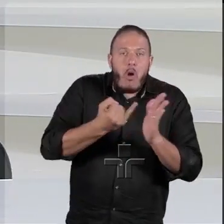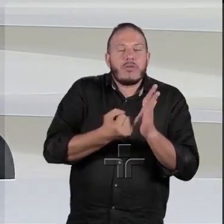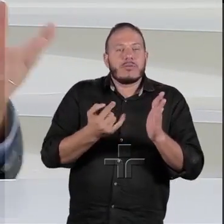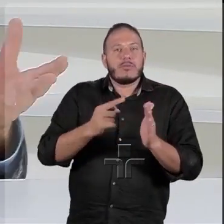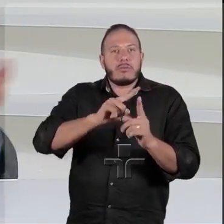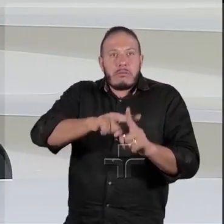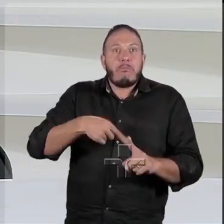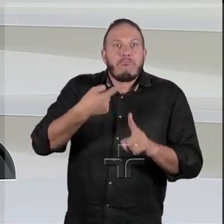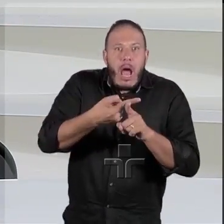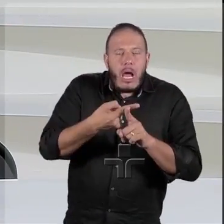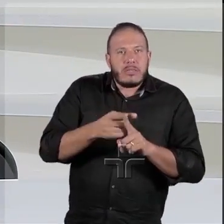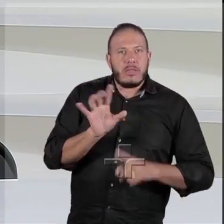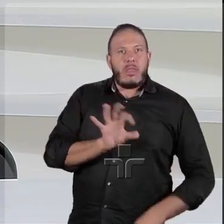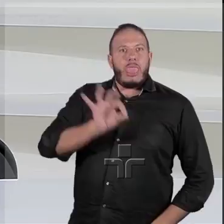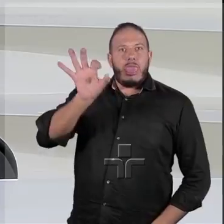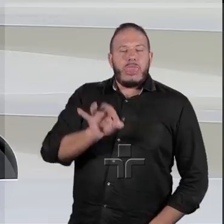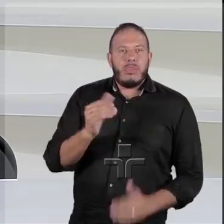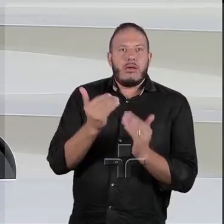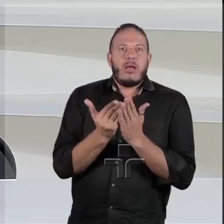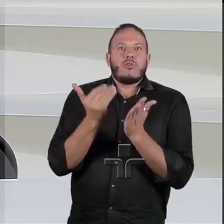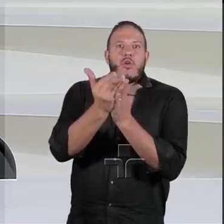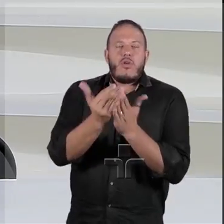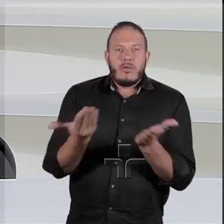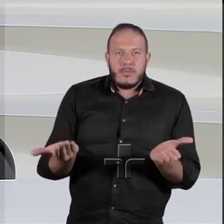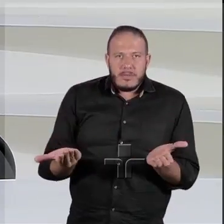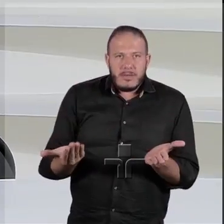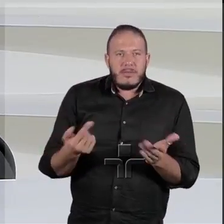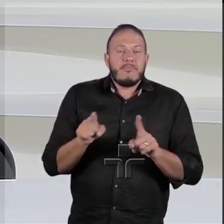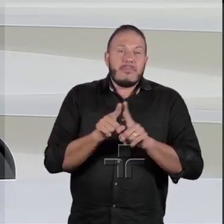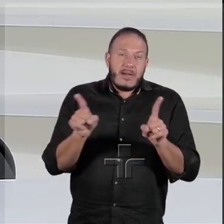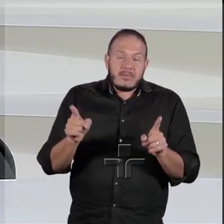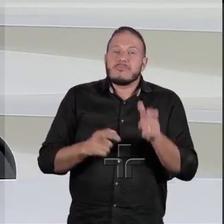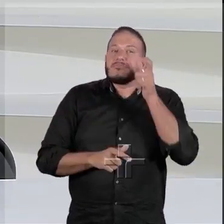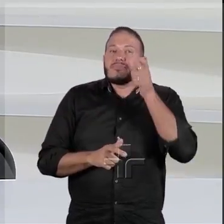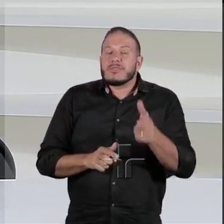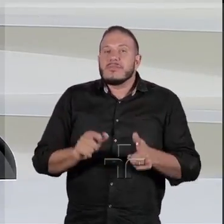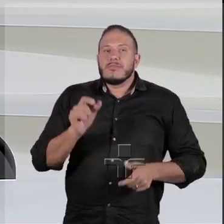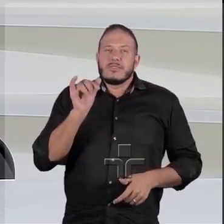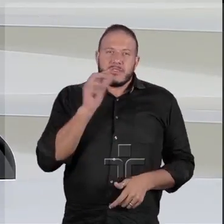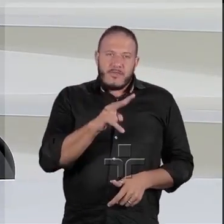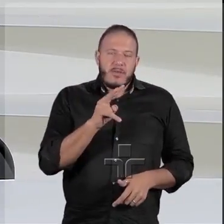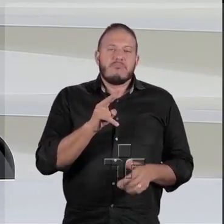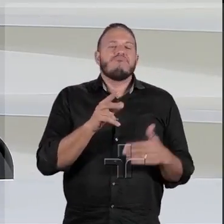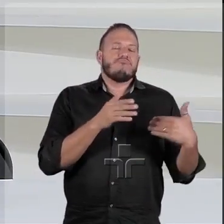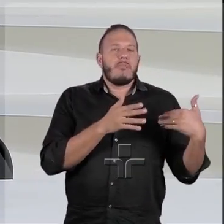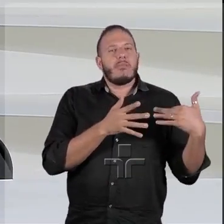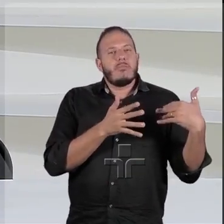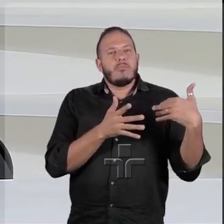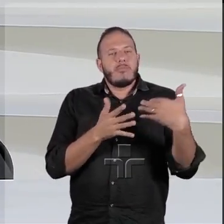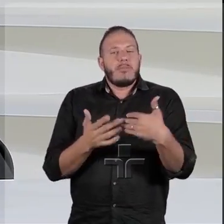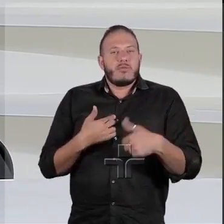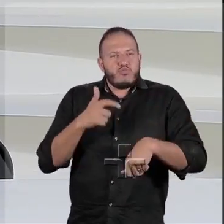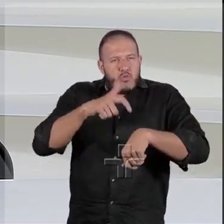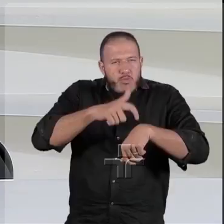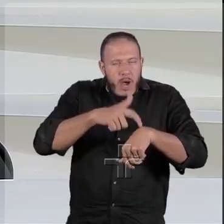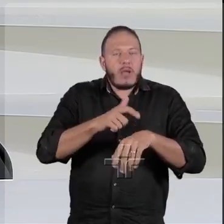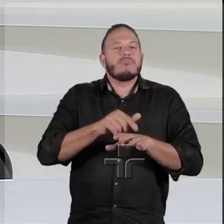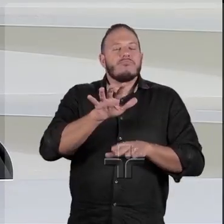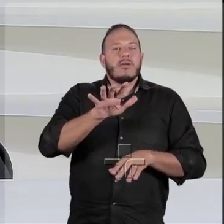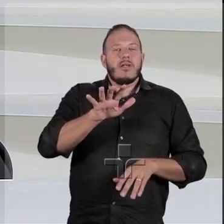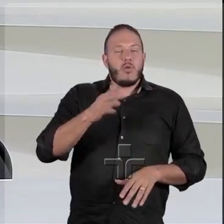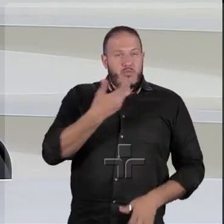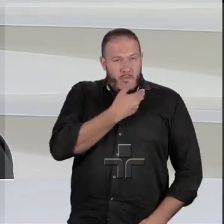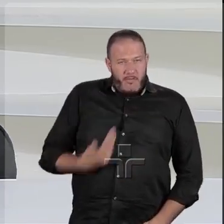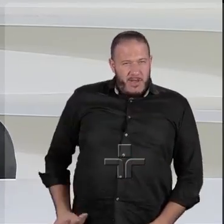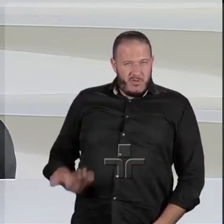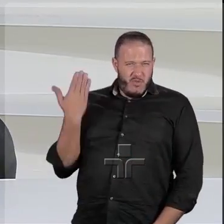essas contribuições enormes. O interessante é que, num determinado momento, o governo Fernando